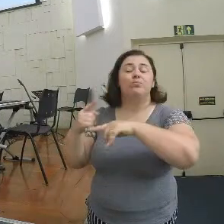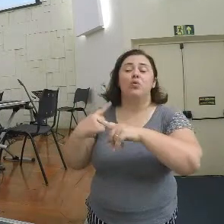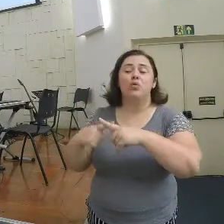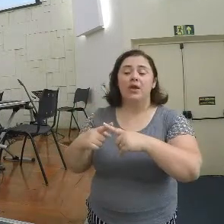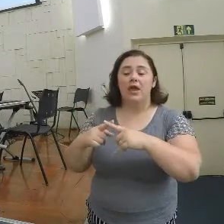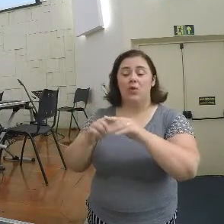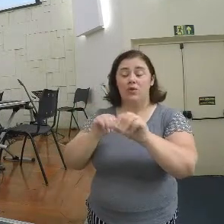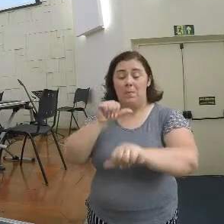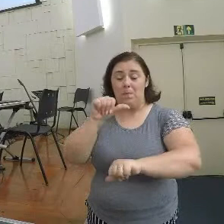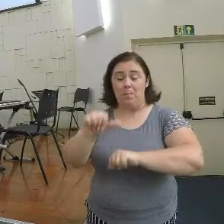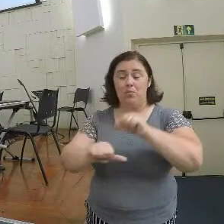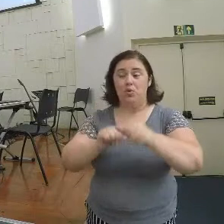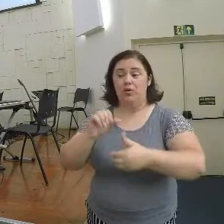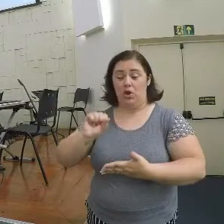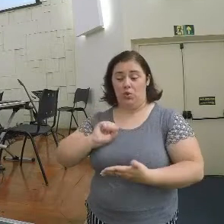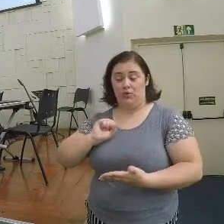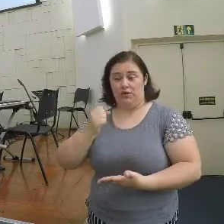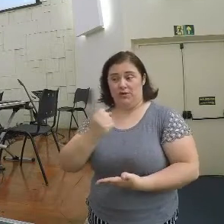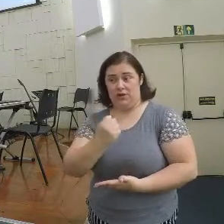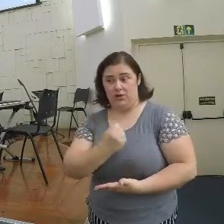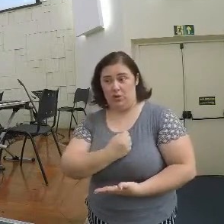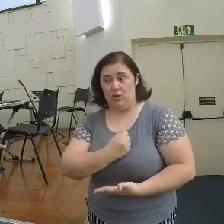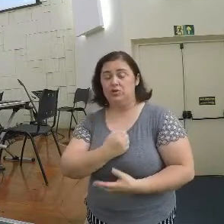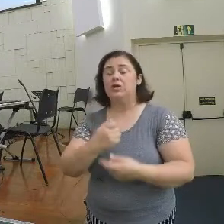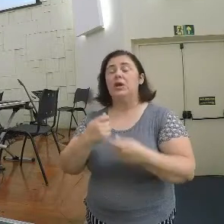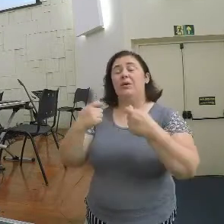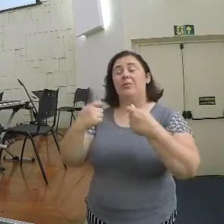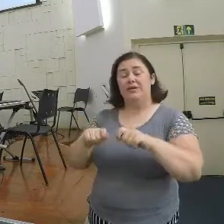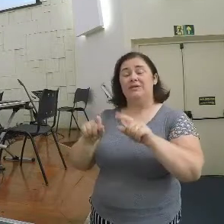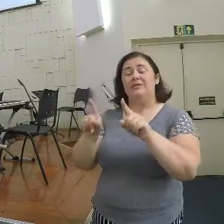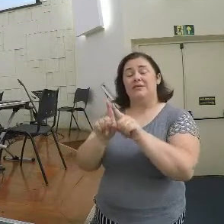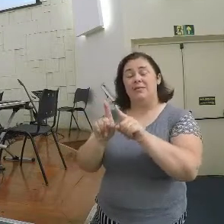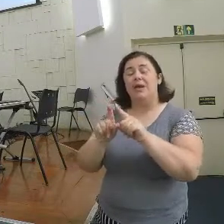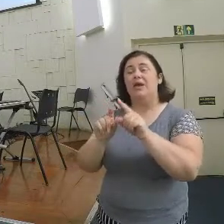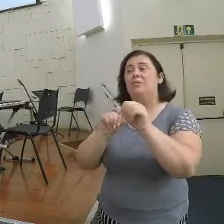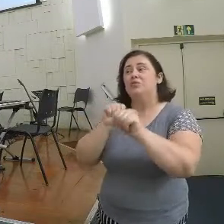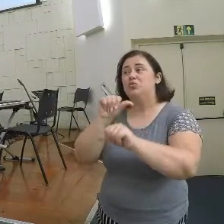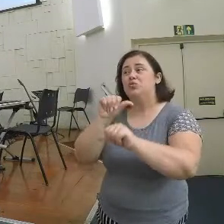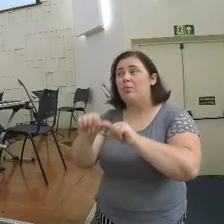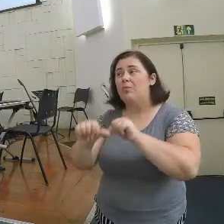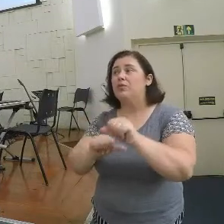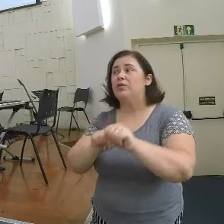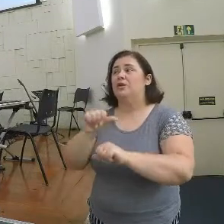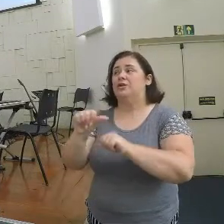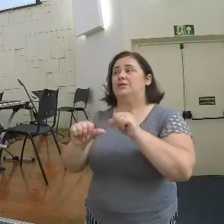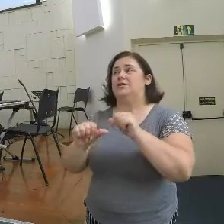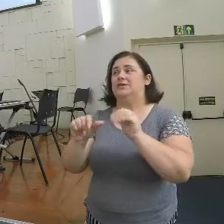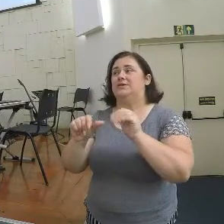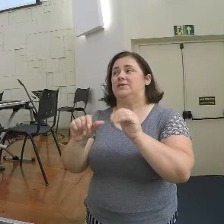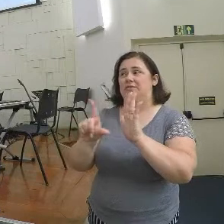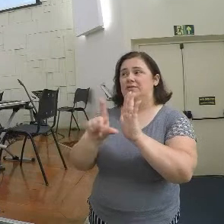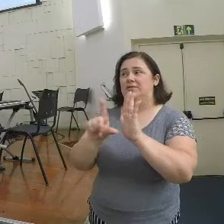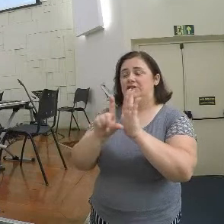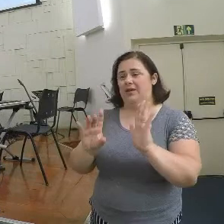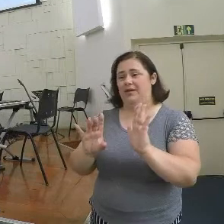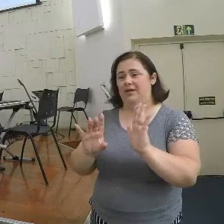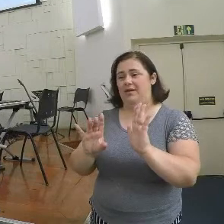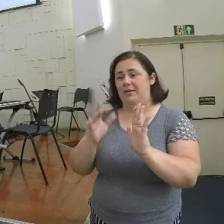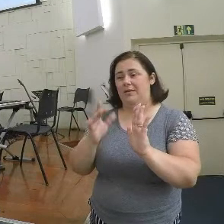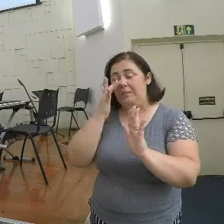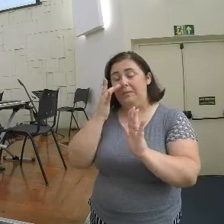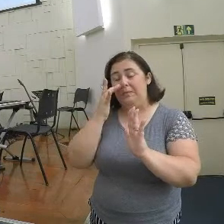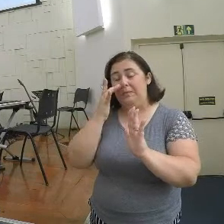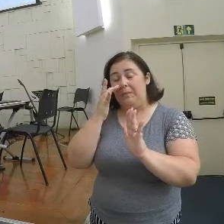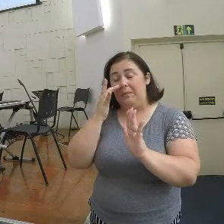sacerdócio, necessariamente há também mudança de lei. O sacerdócio de Cristo é segundo o sacerdócio de